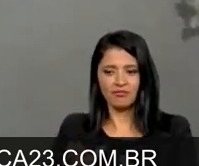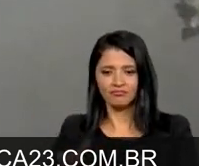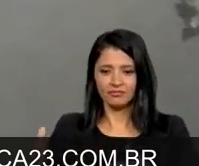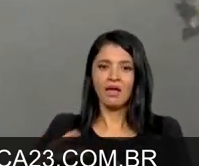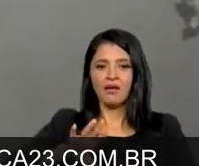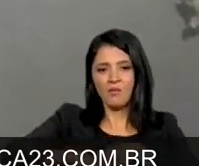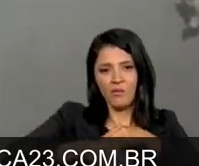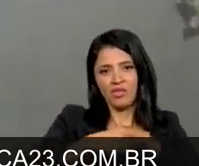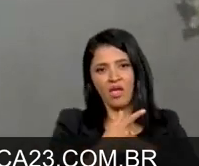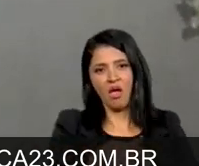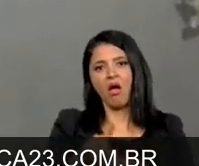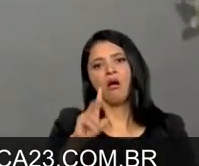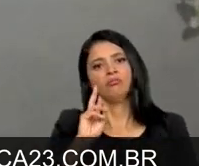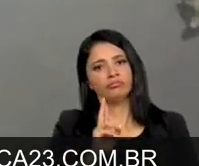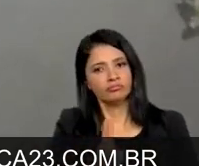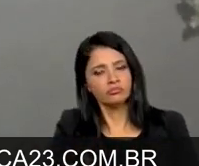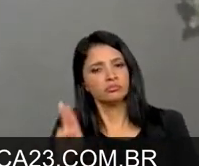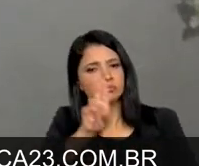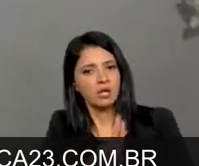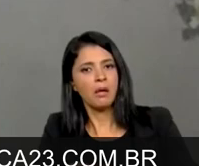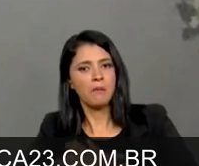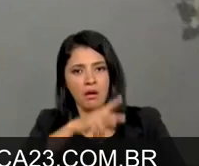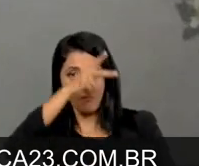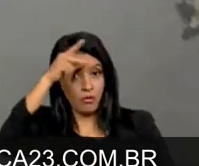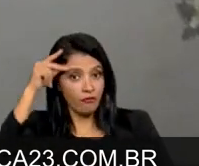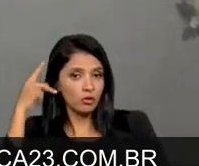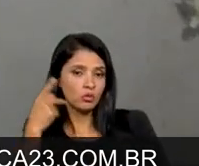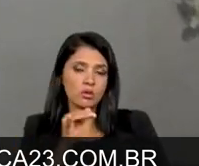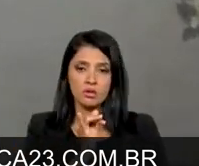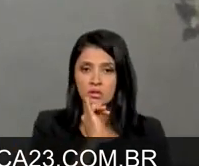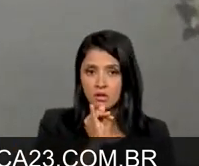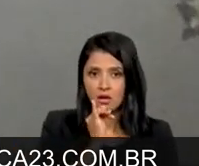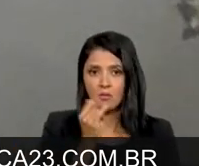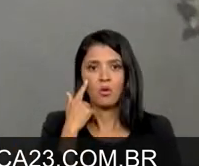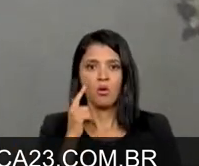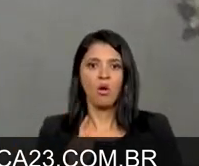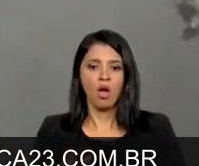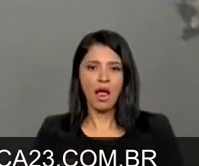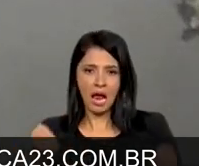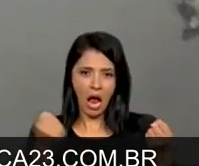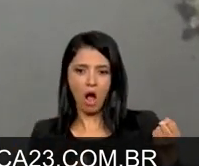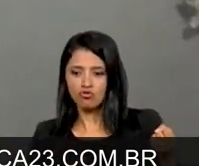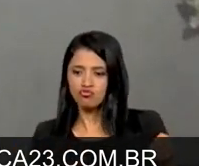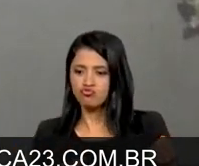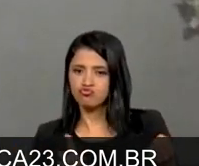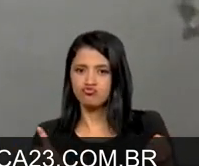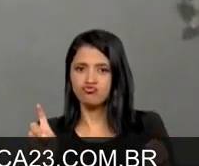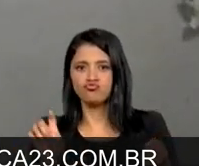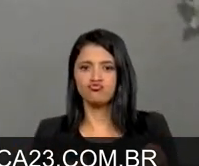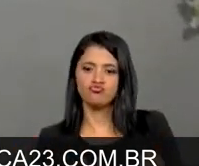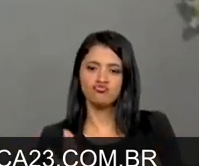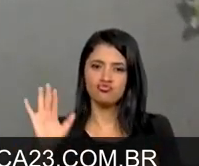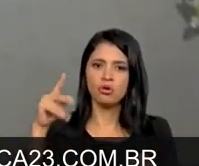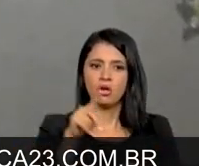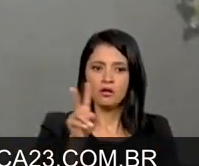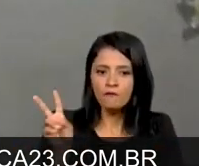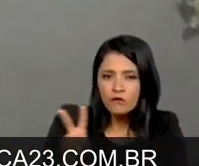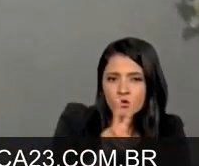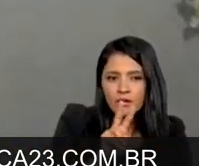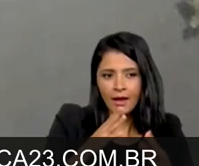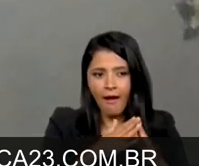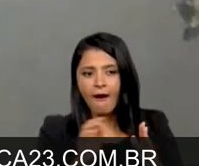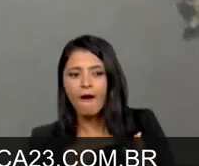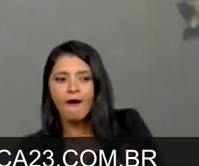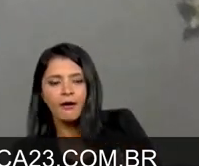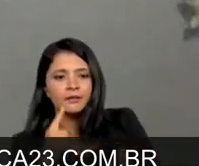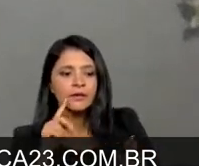complementar às ações rotineiramente adotadas pelas prefeituras, por exemplo, como a aplicação de inseticidas e a vigilância do casa a casa. E ela traz